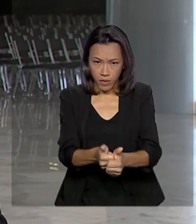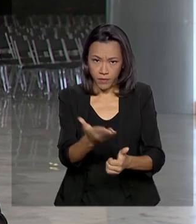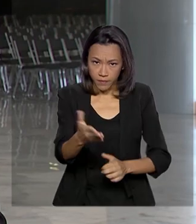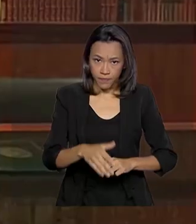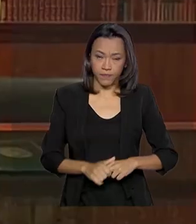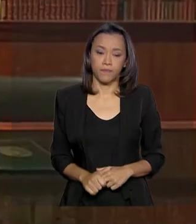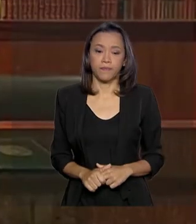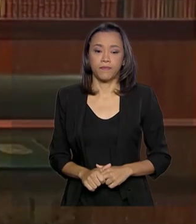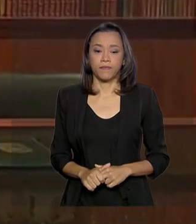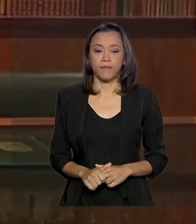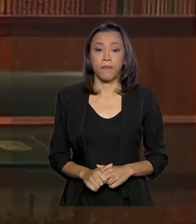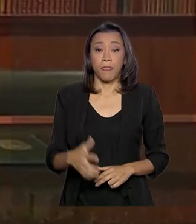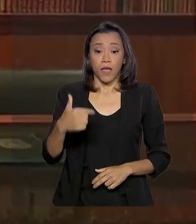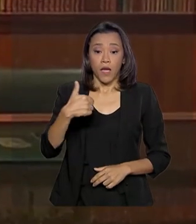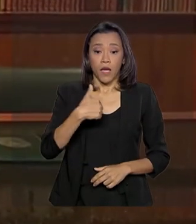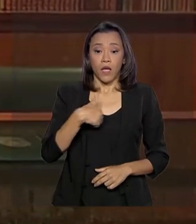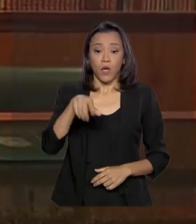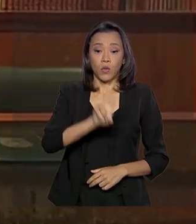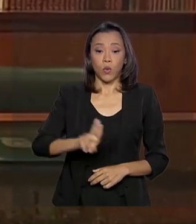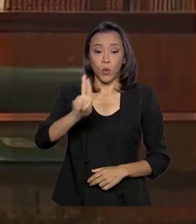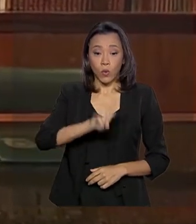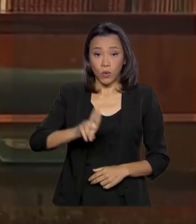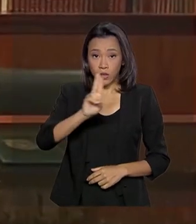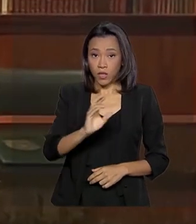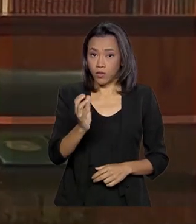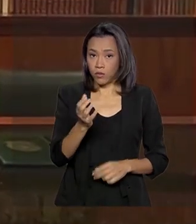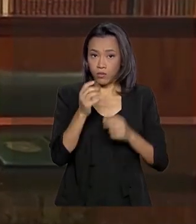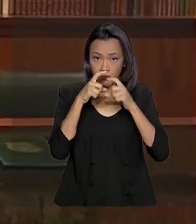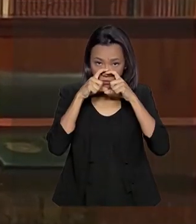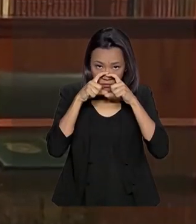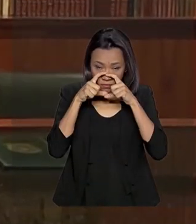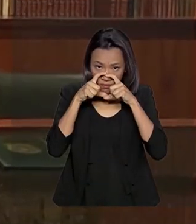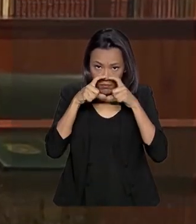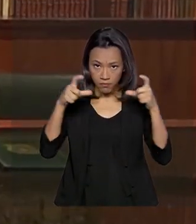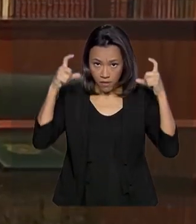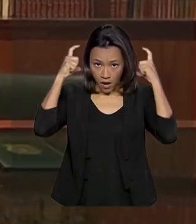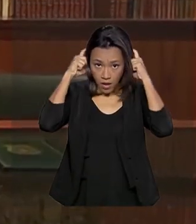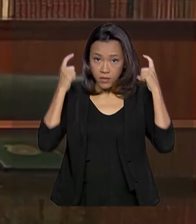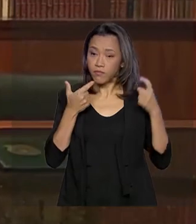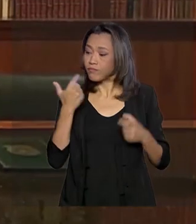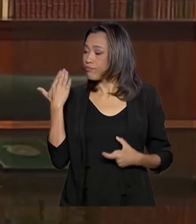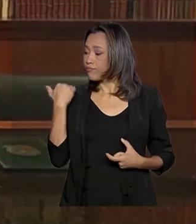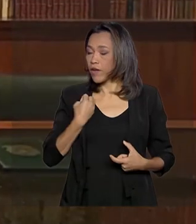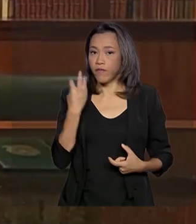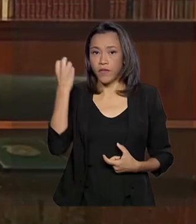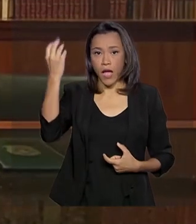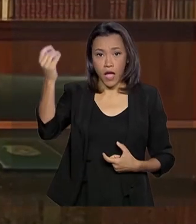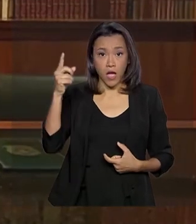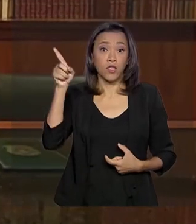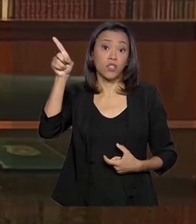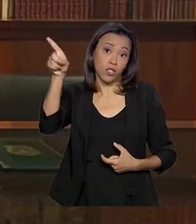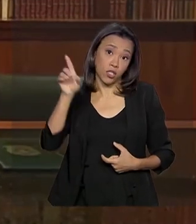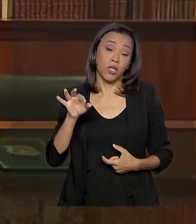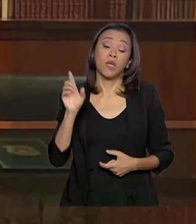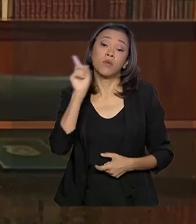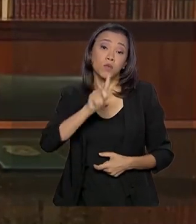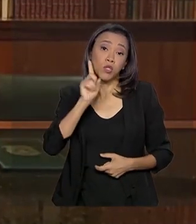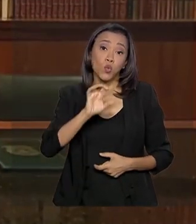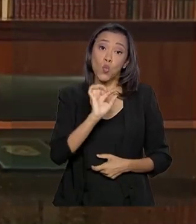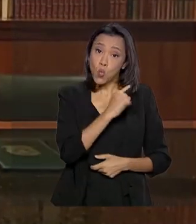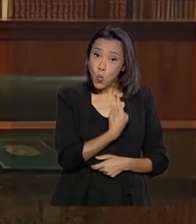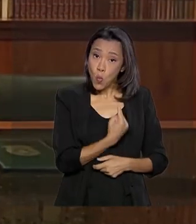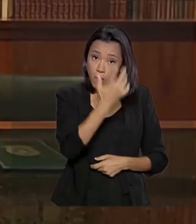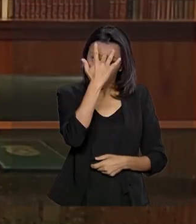ouvir e eu tô usando máscara porque nesta recente viagem aos estados unidos uma das pessoas que venham comigo não